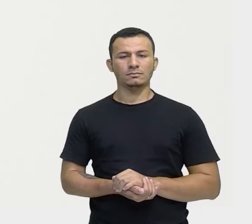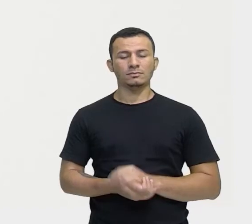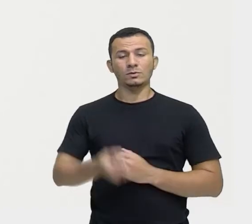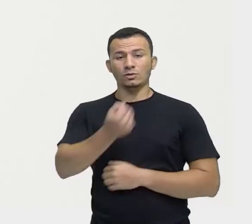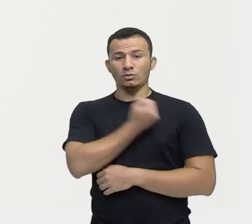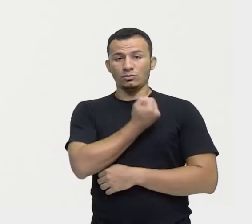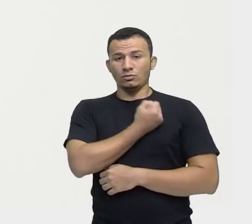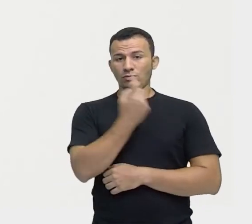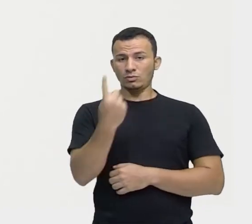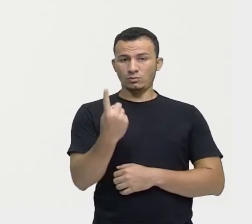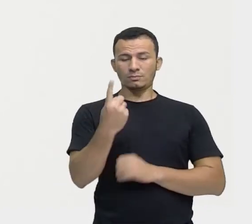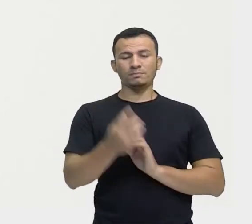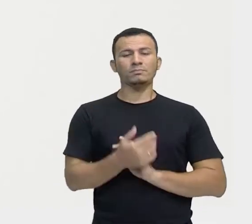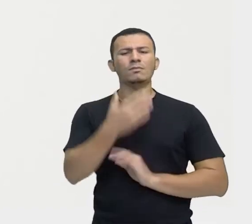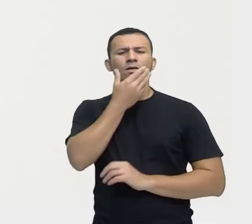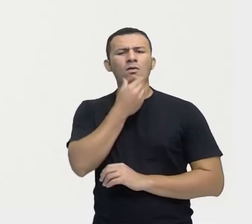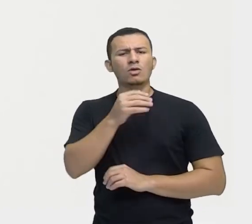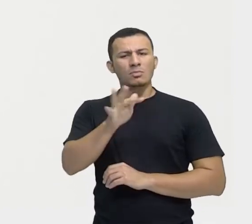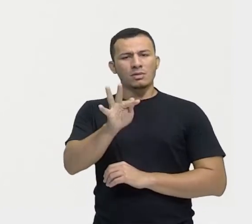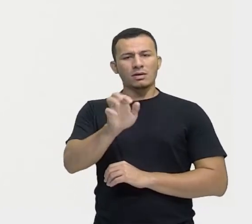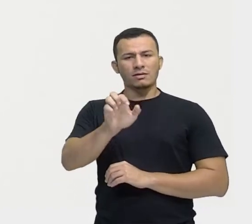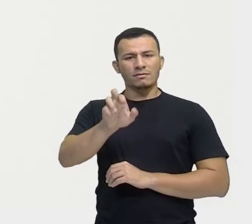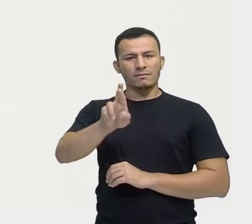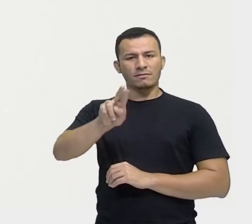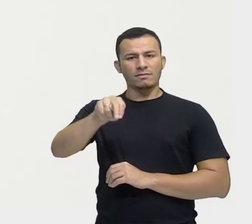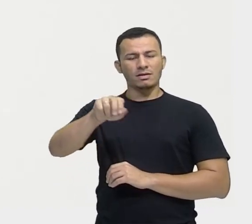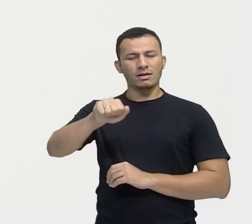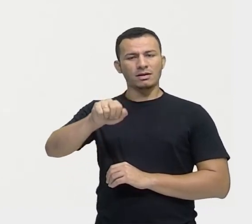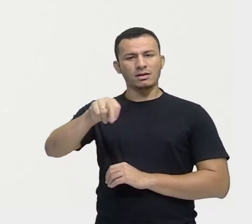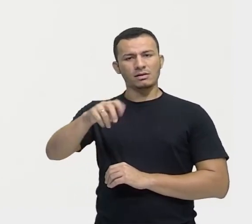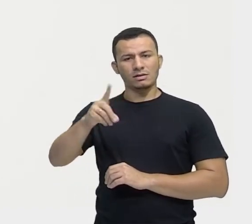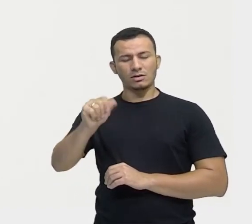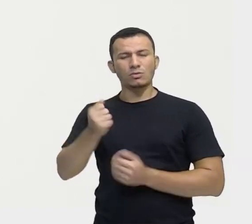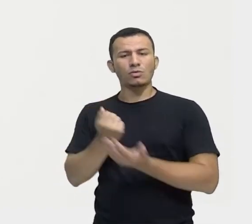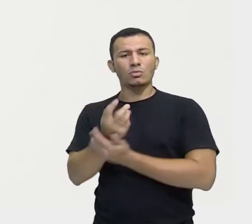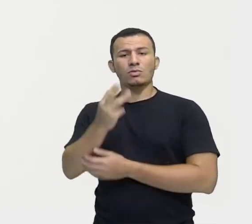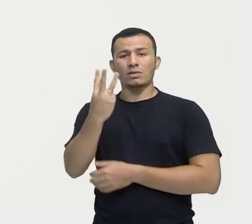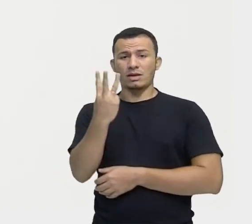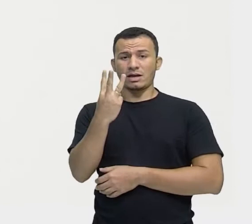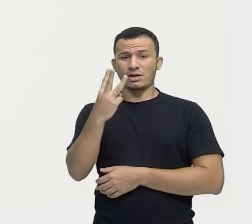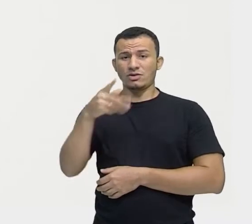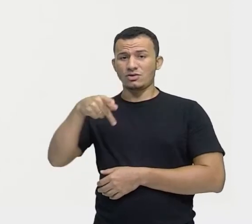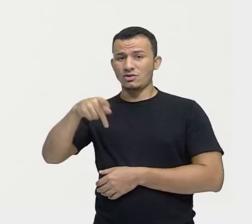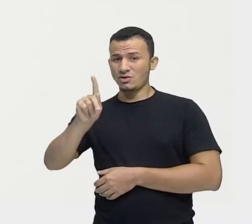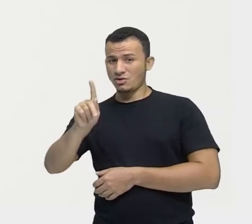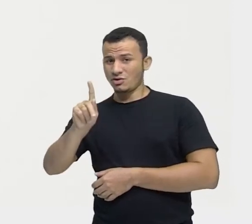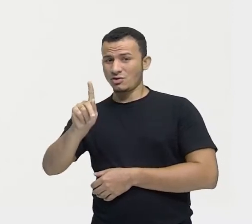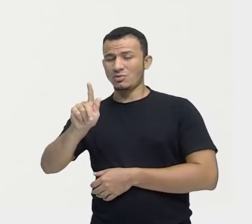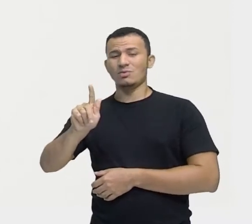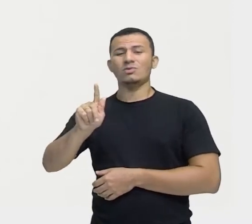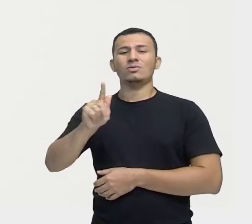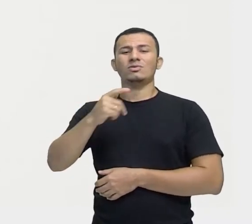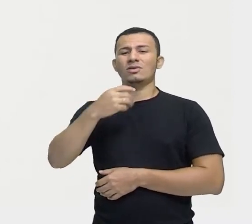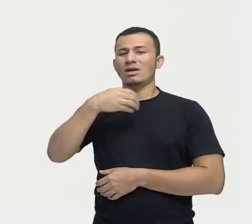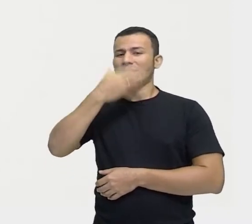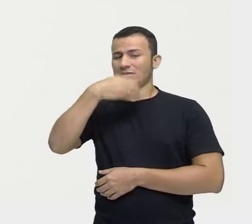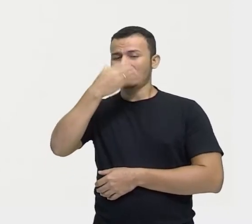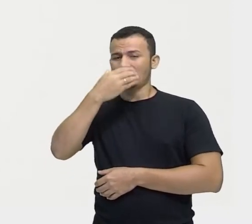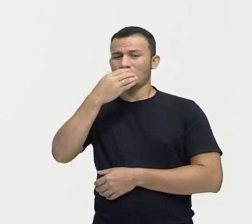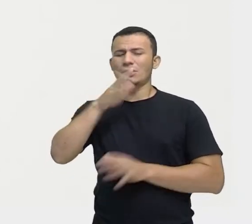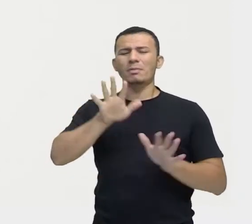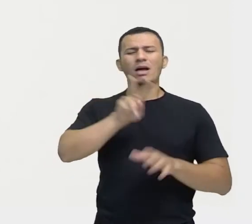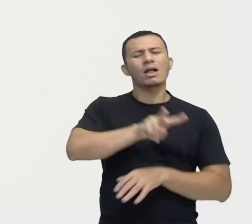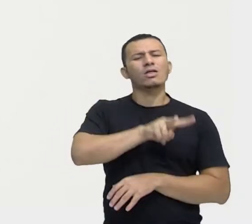Exercitando número 1. Fernando comprou 3 quilos de fruta na feira. Qual o peso dessas frutas em